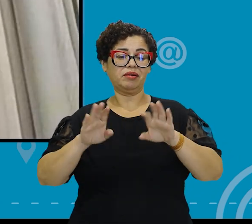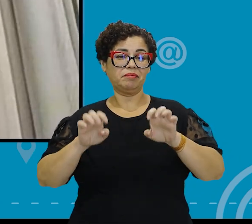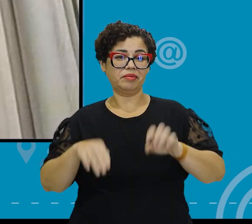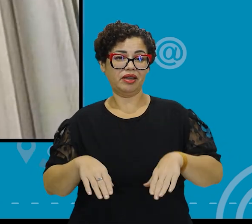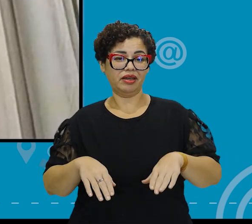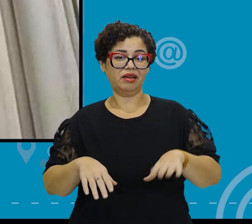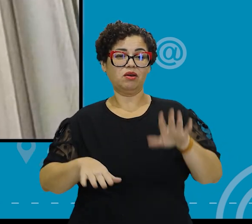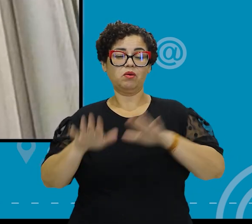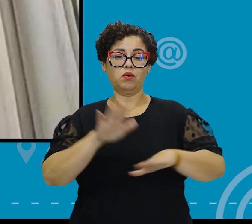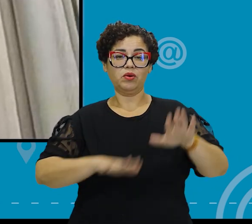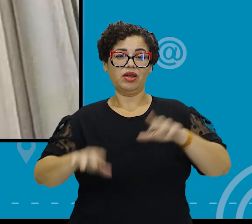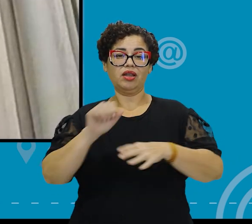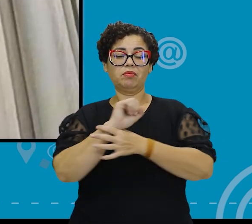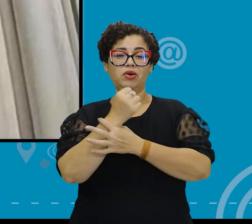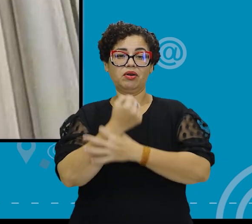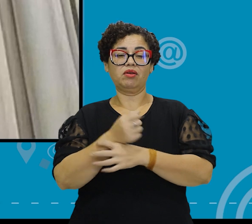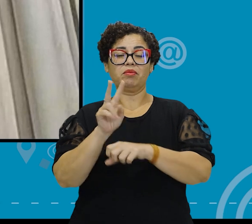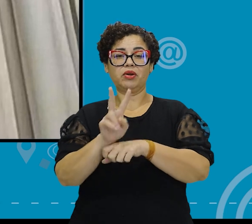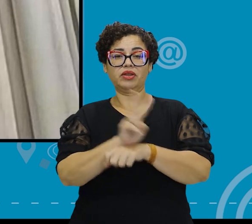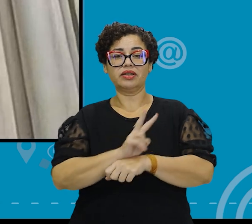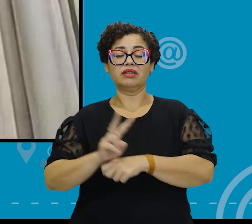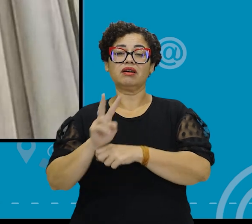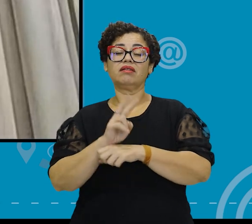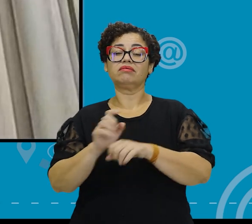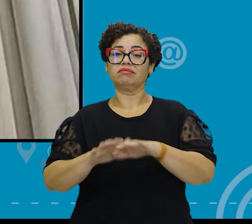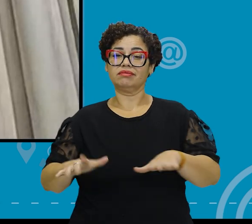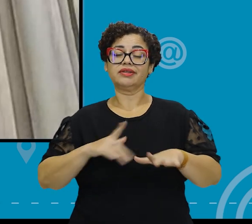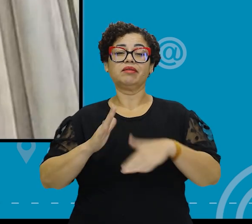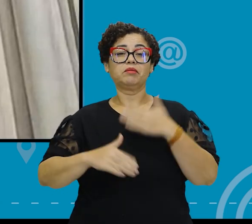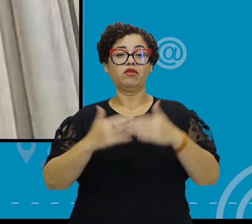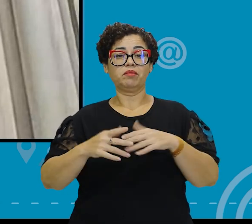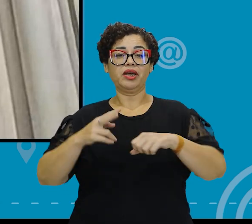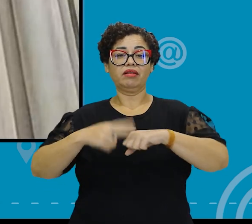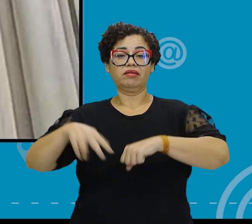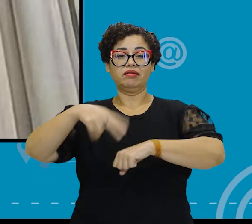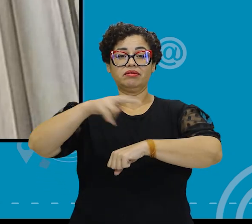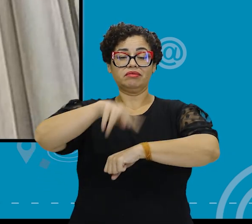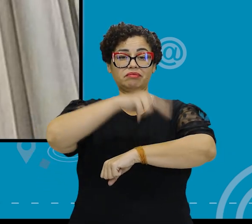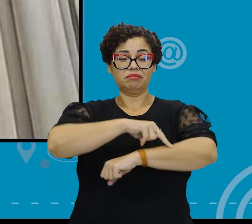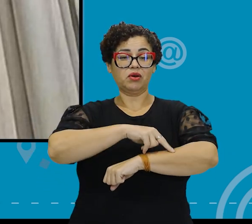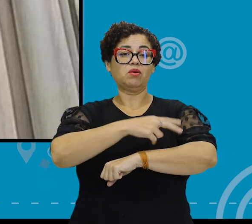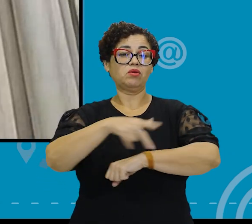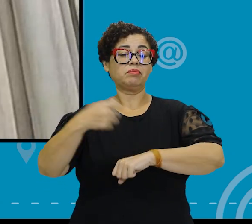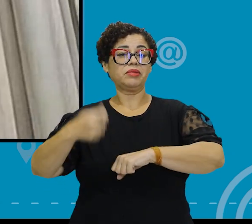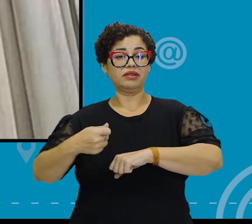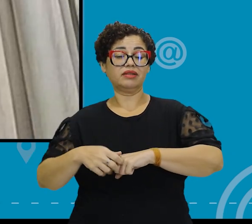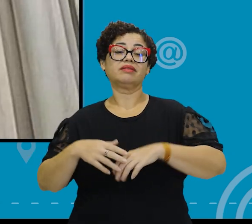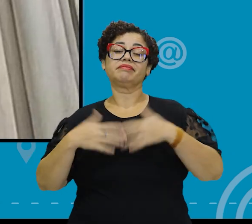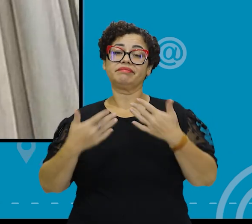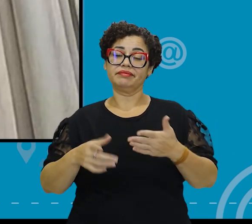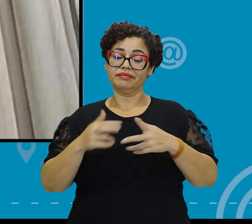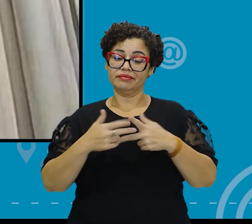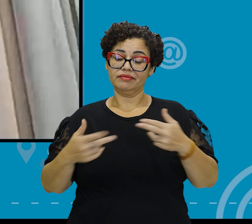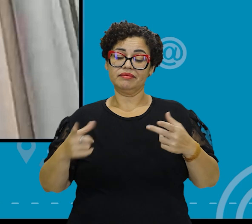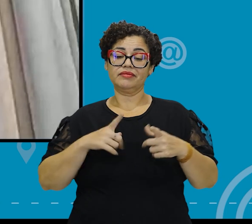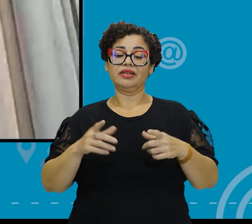com cuidado, proteção, segurança, para desenvolver movimentos acrobáticos, né? E por aí vai. Então, existe essa